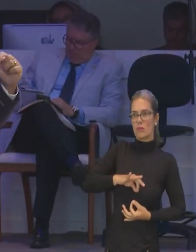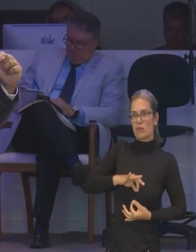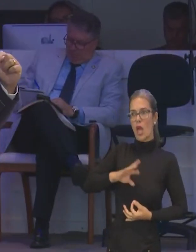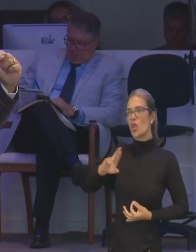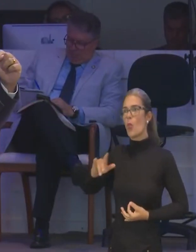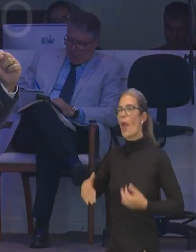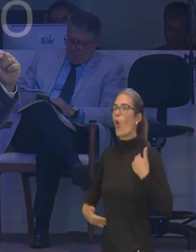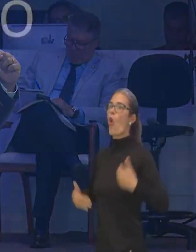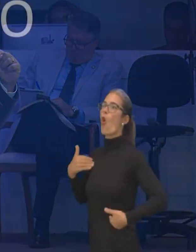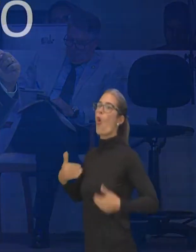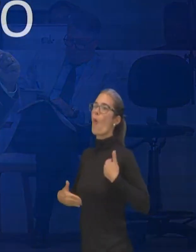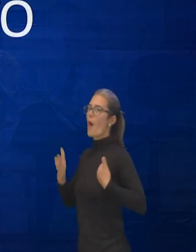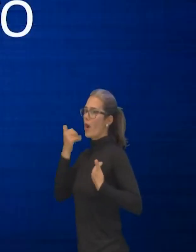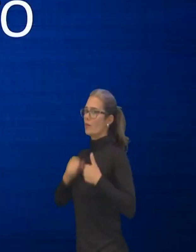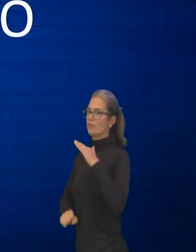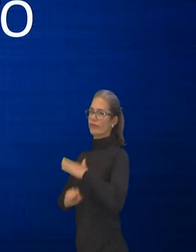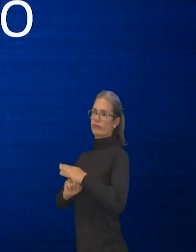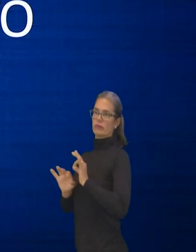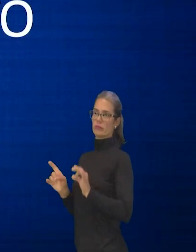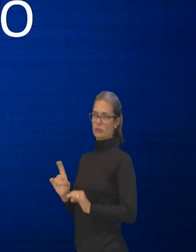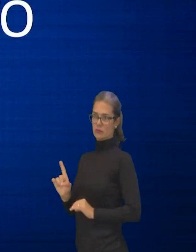alimento físico.